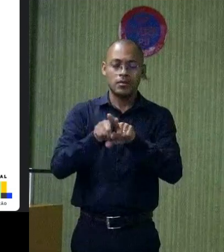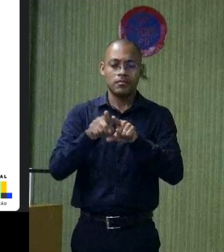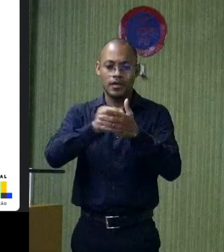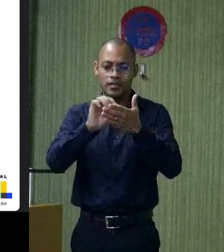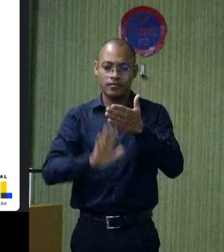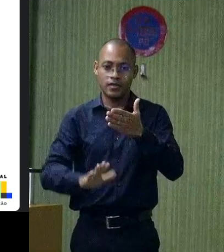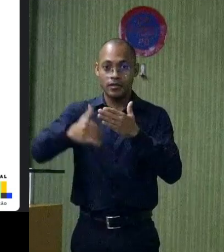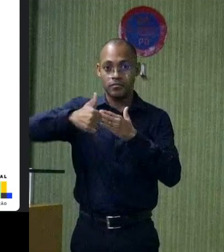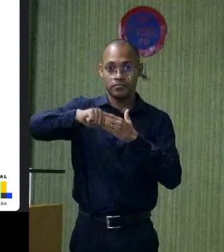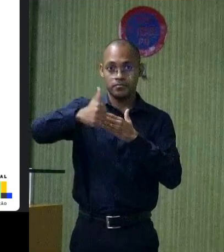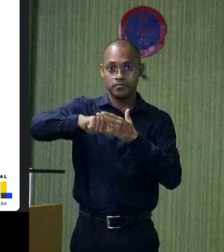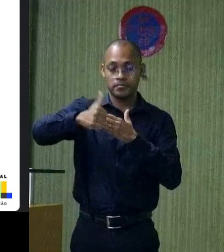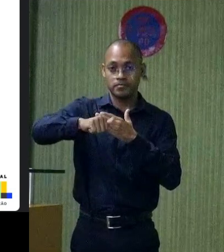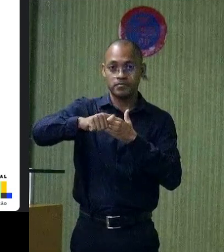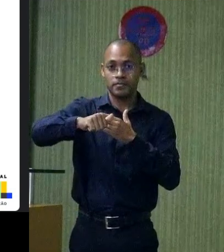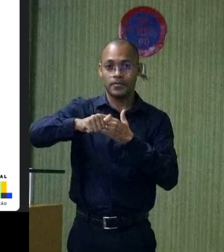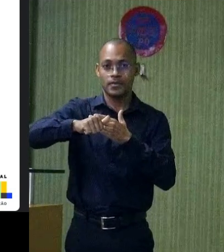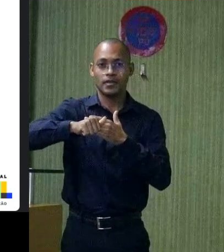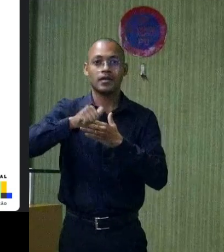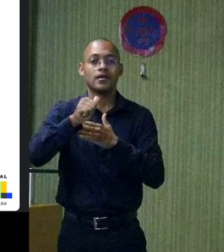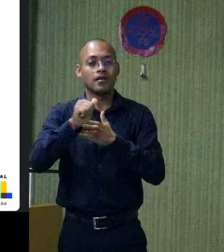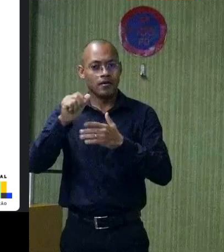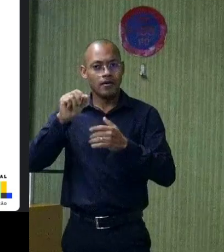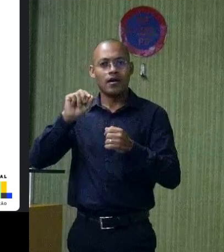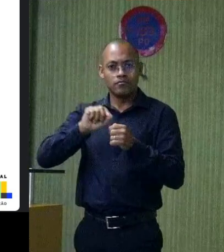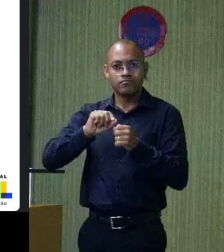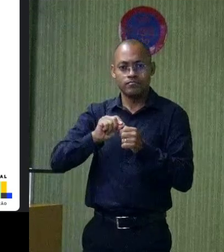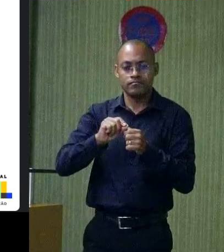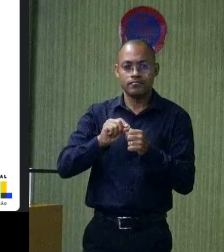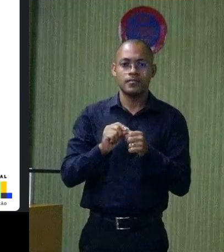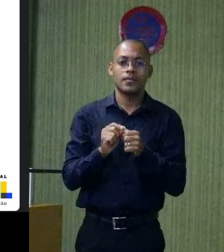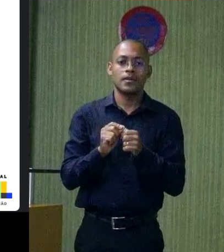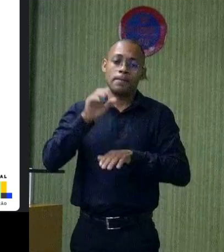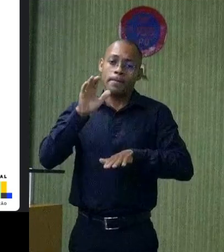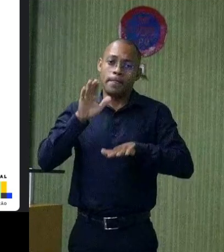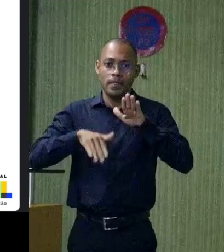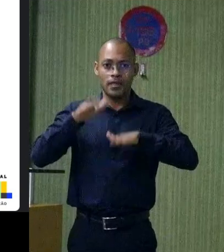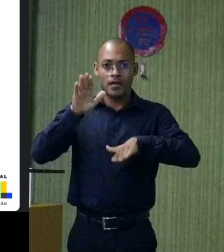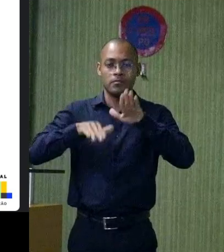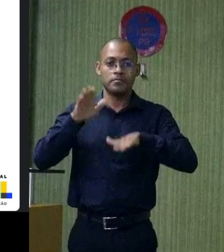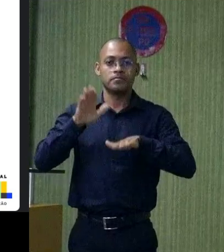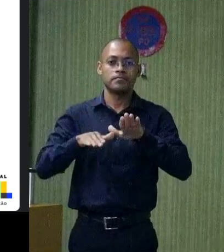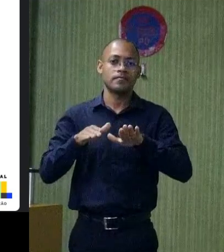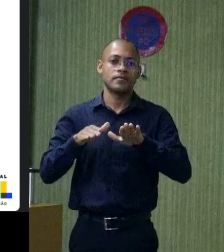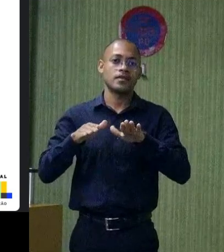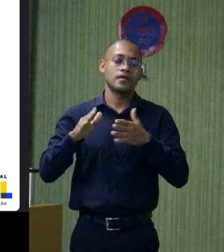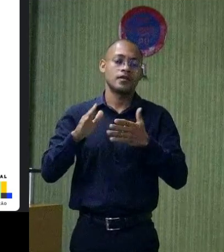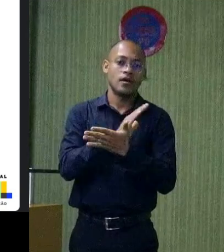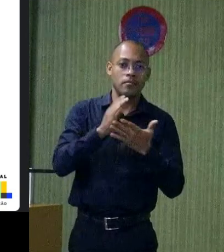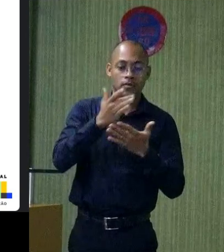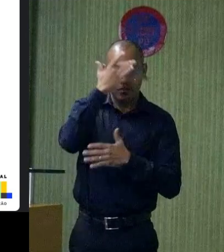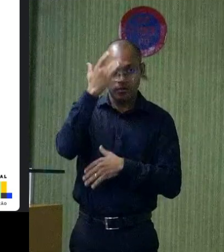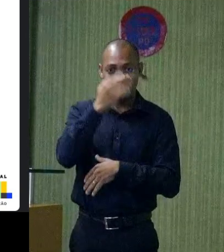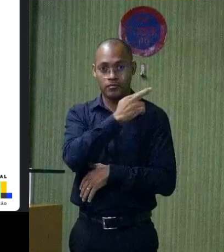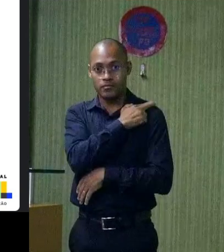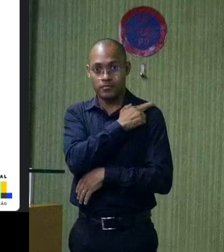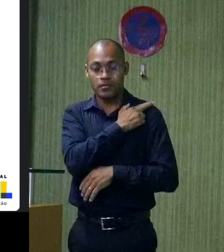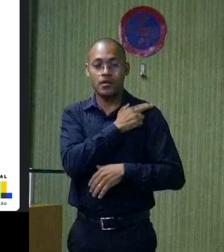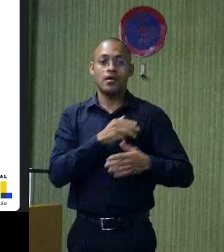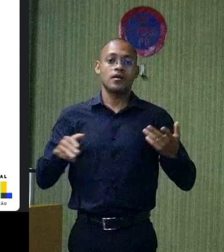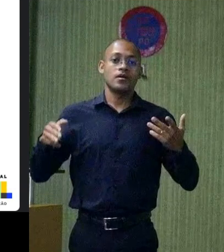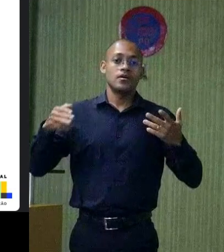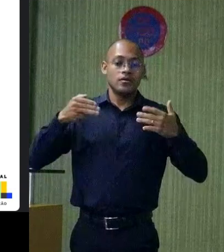avaliação eh serão realizadas dentre outros possíveis atores pelo Ministério da Educação pelo